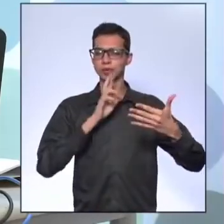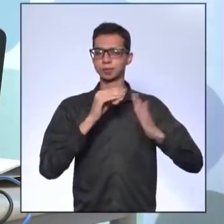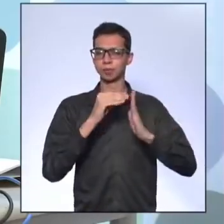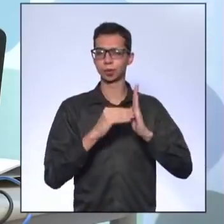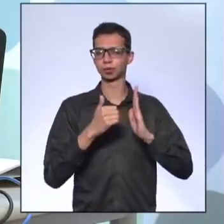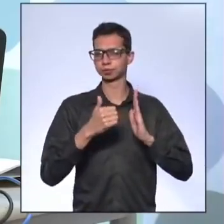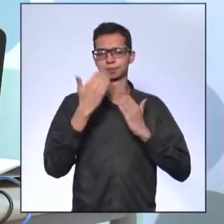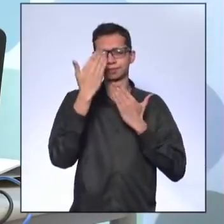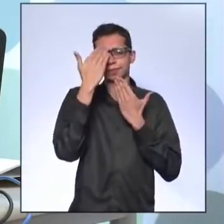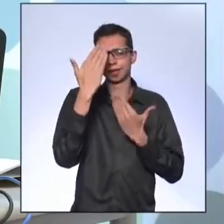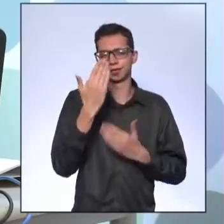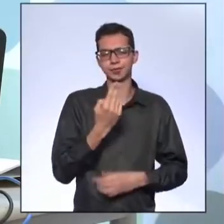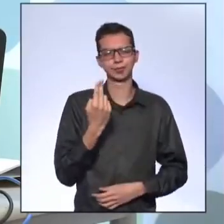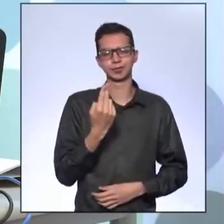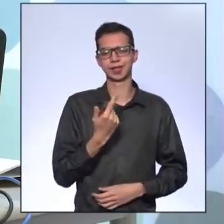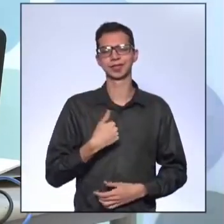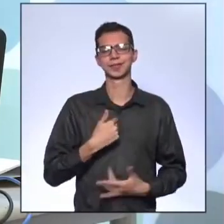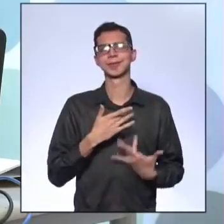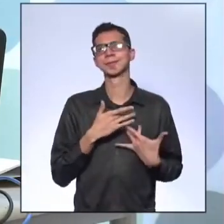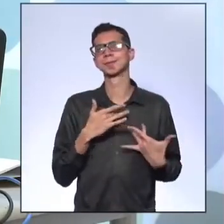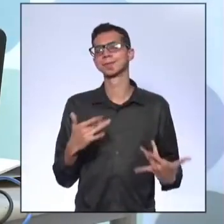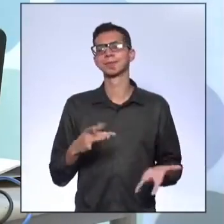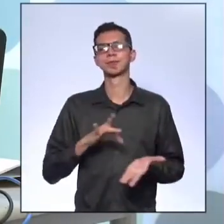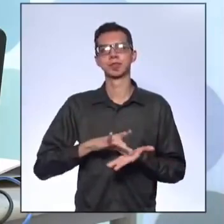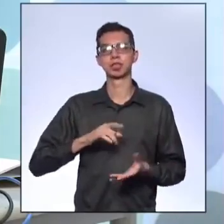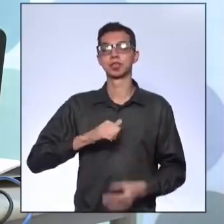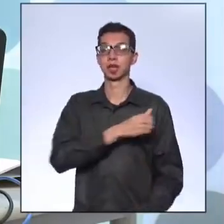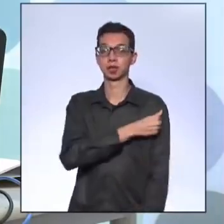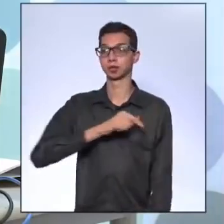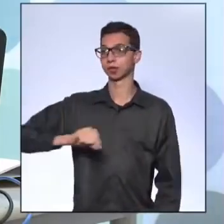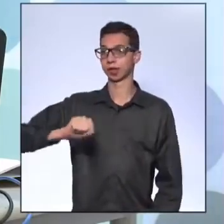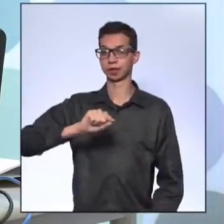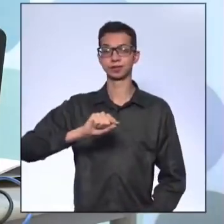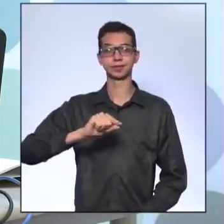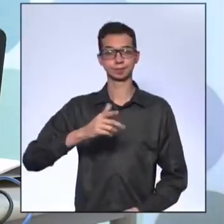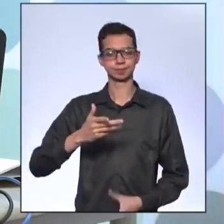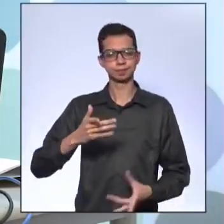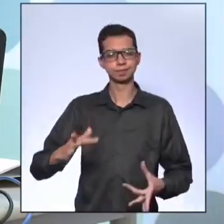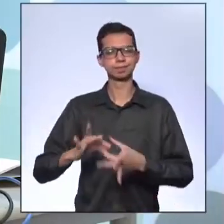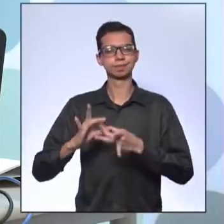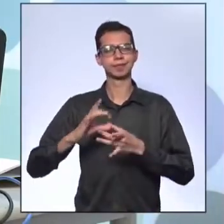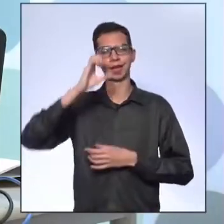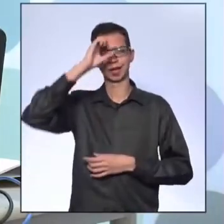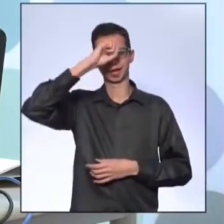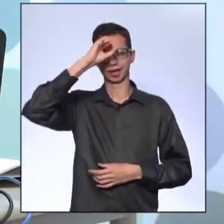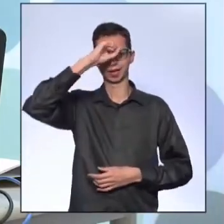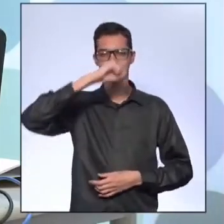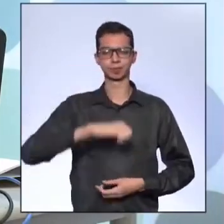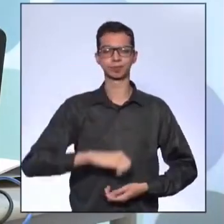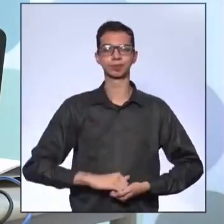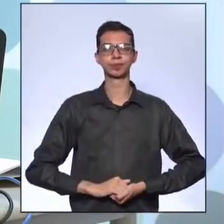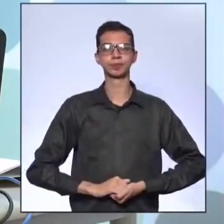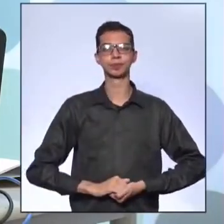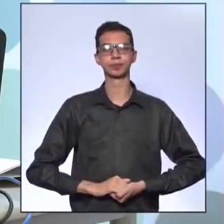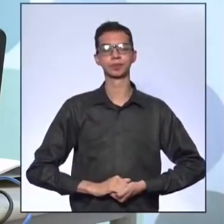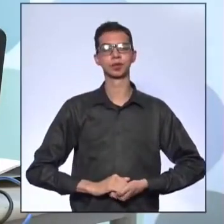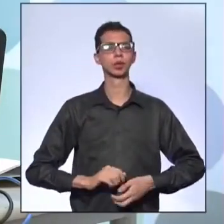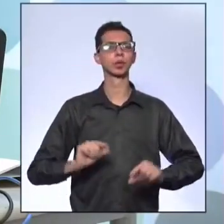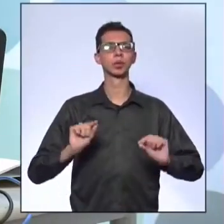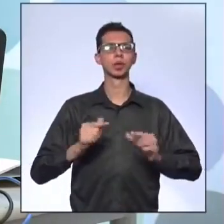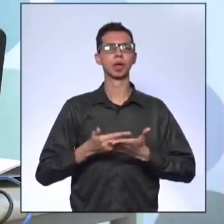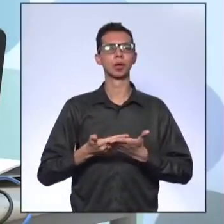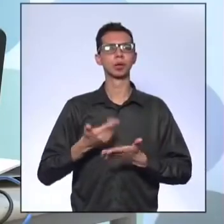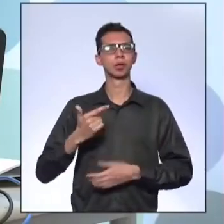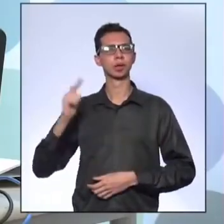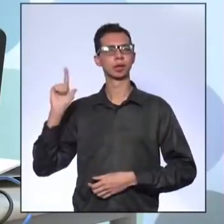conseguir alcançar aí esses alunos e nós vamos conseguir aprender juntos também. E o que nós vemos trabalhando já nas outras aulas? Então,